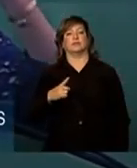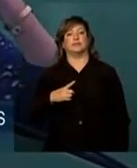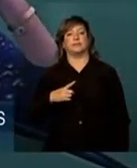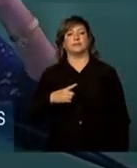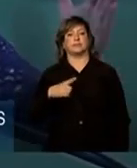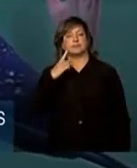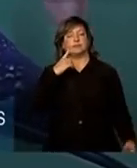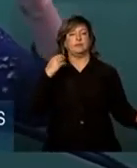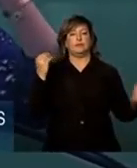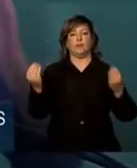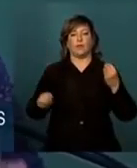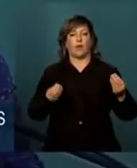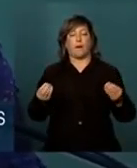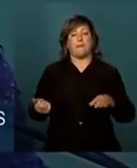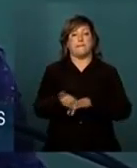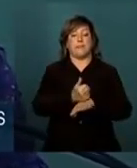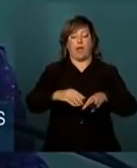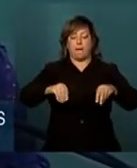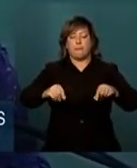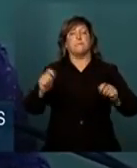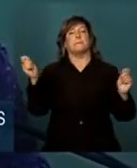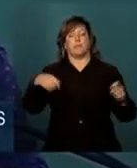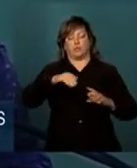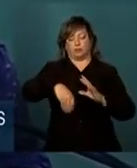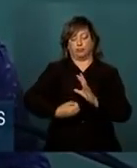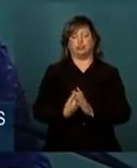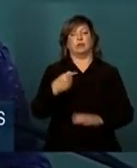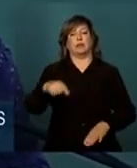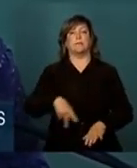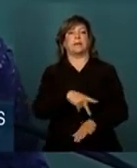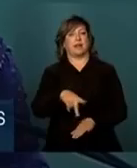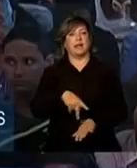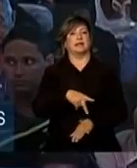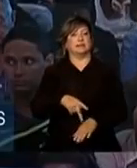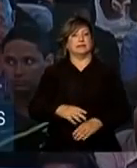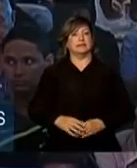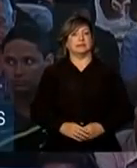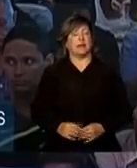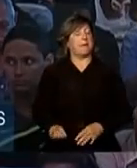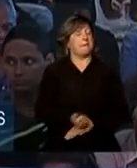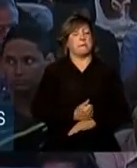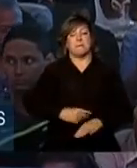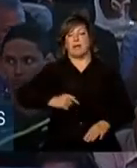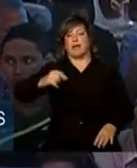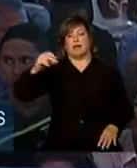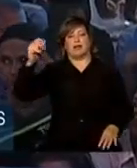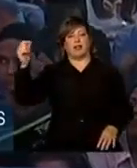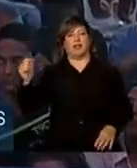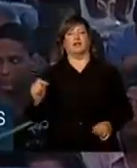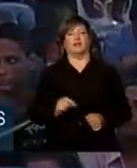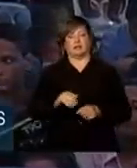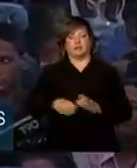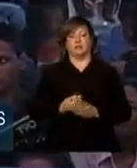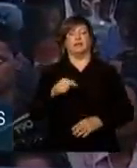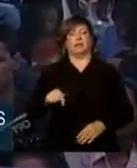a melhor terra para se plantar nesse país. A melhor terra para se plantar nesse